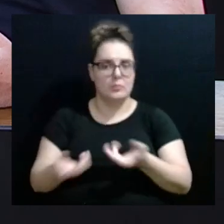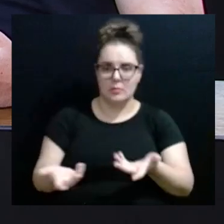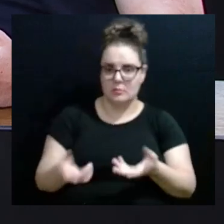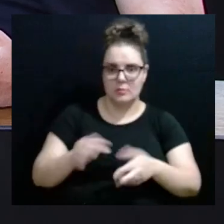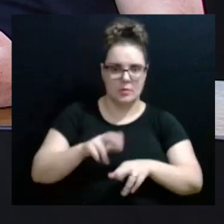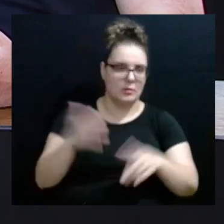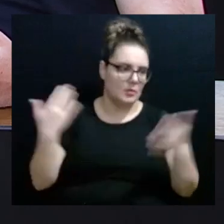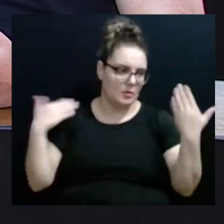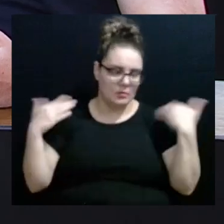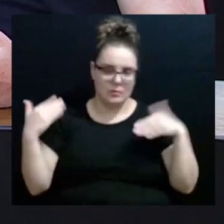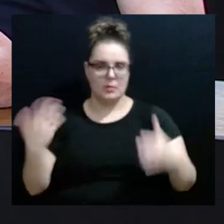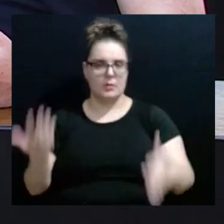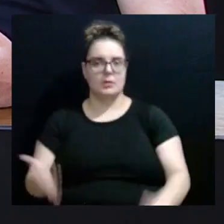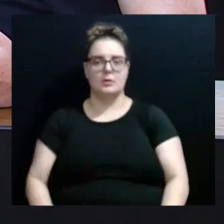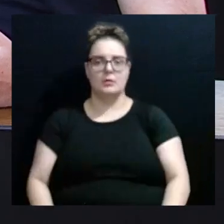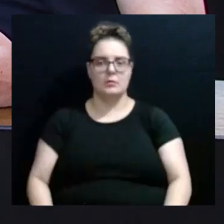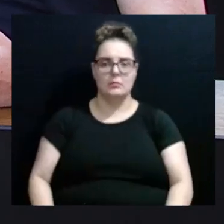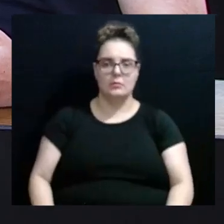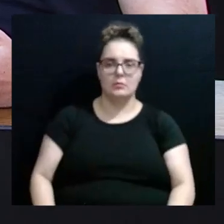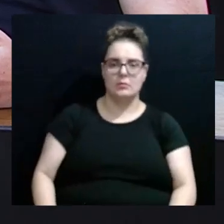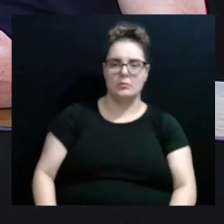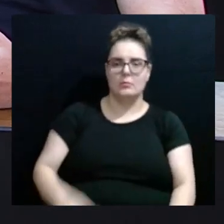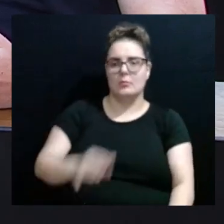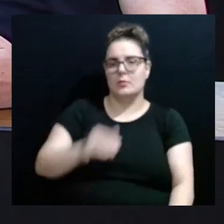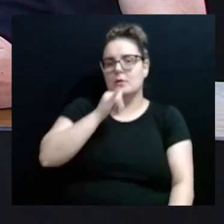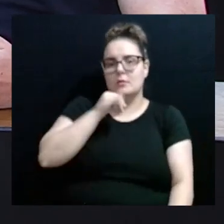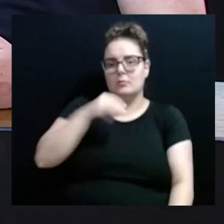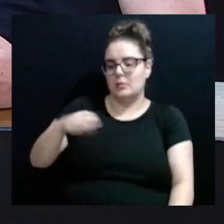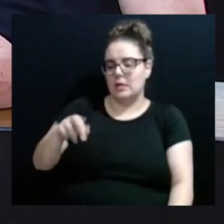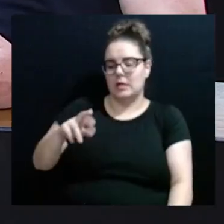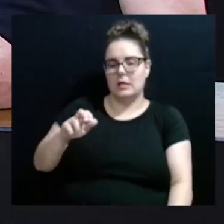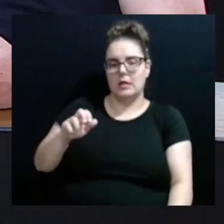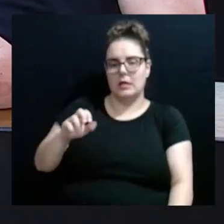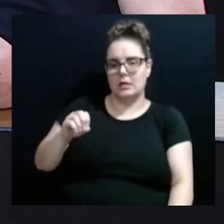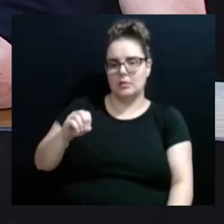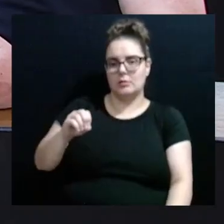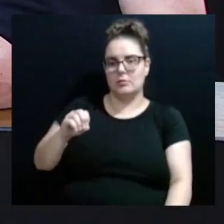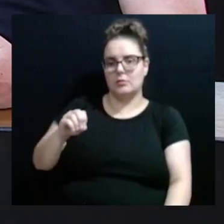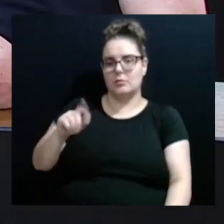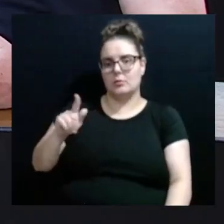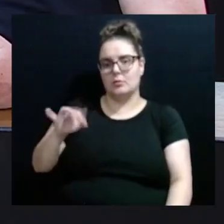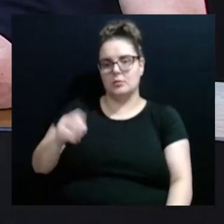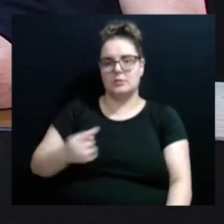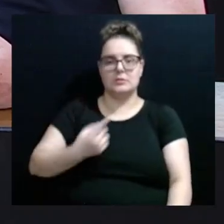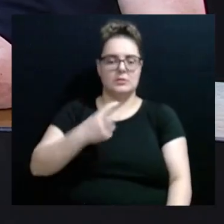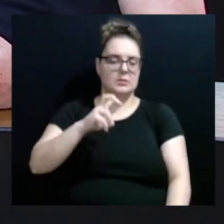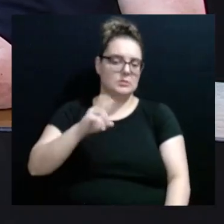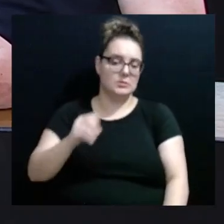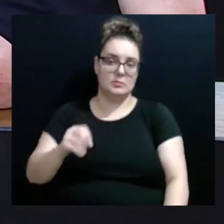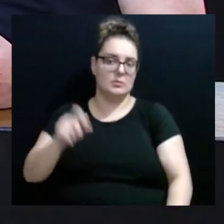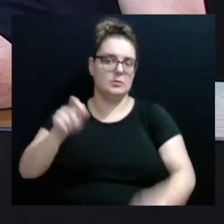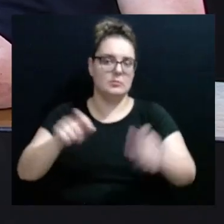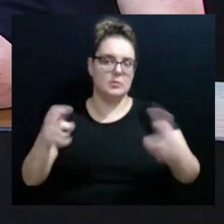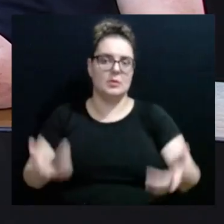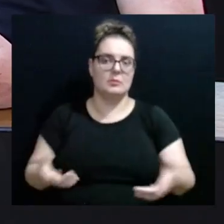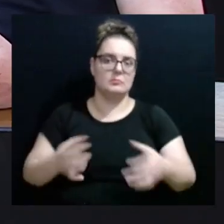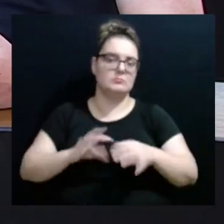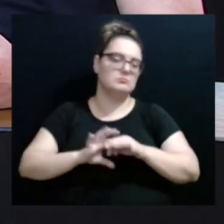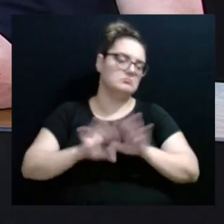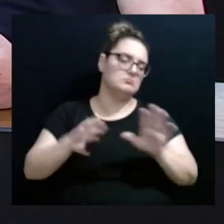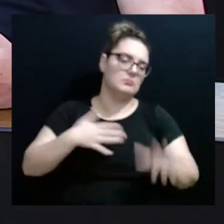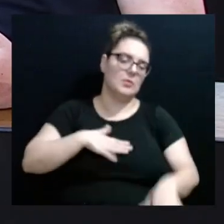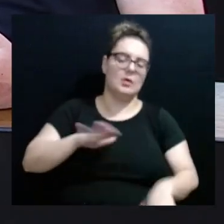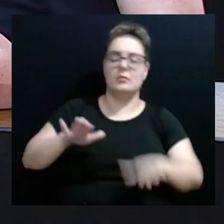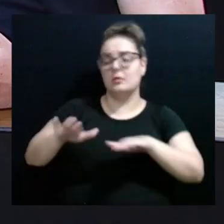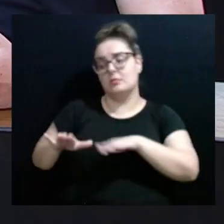já economiza, então não vai nos passeios. Não vai pegar um passeio, você vai para Maragogi, por exemplo, um passeio que é 120, 150 por pessoa. Se você não